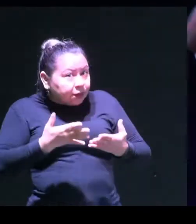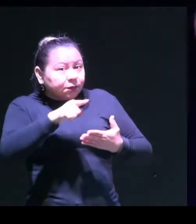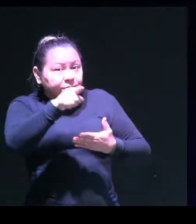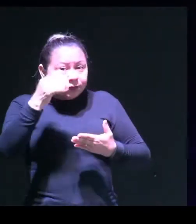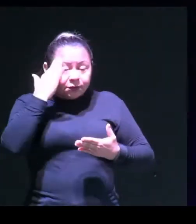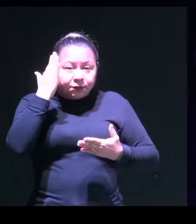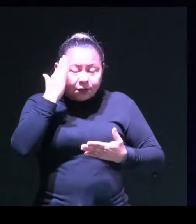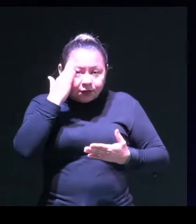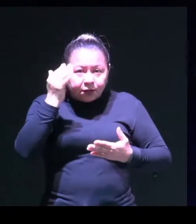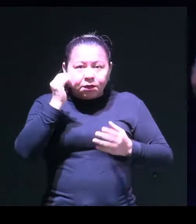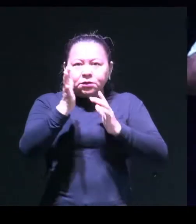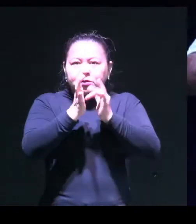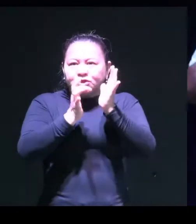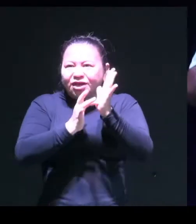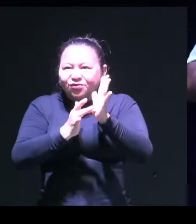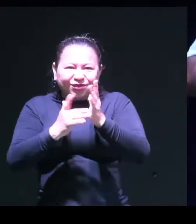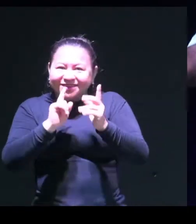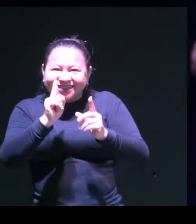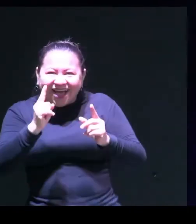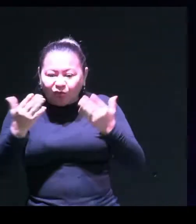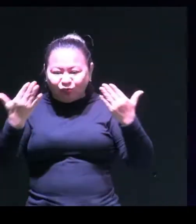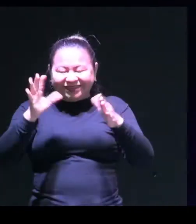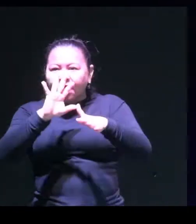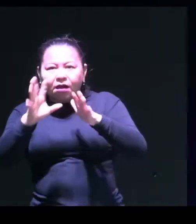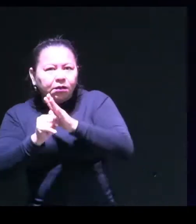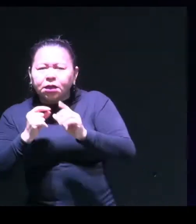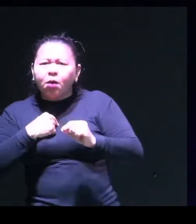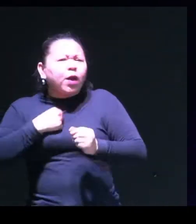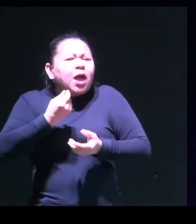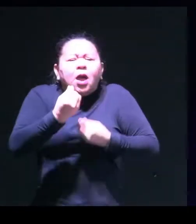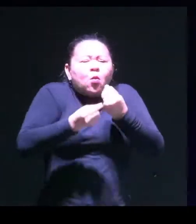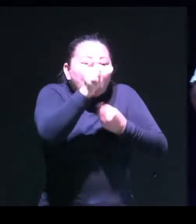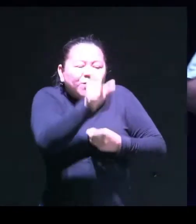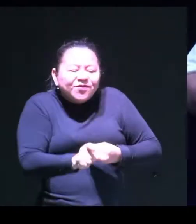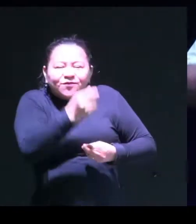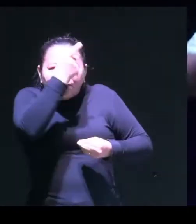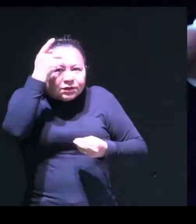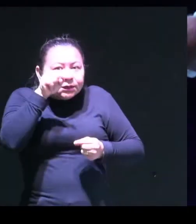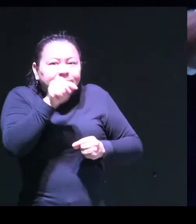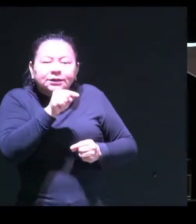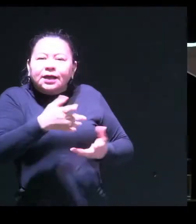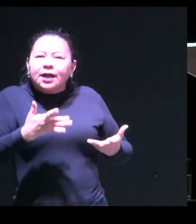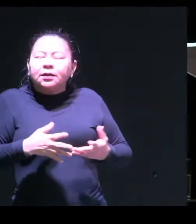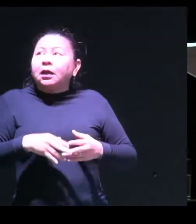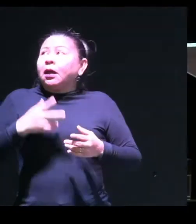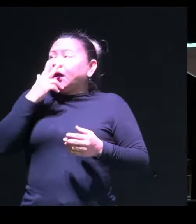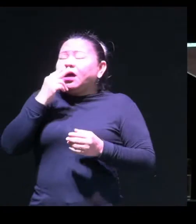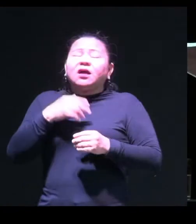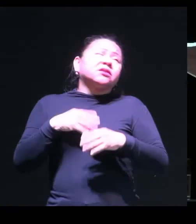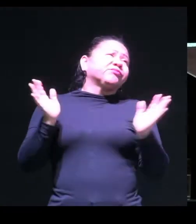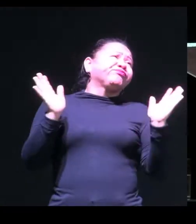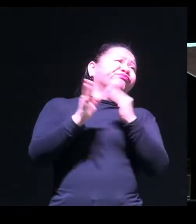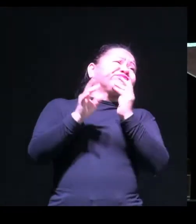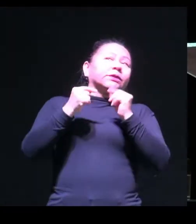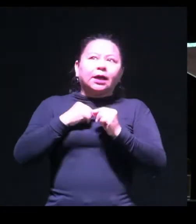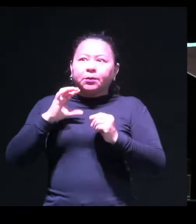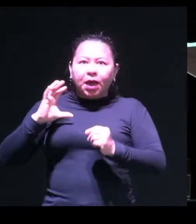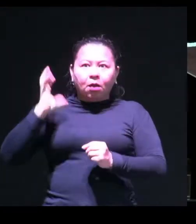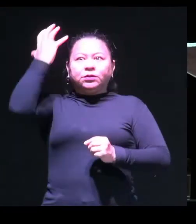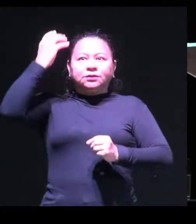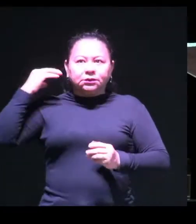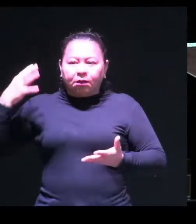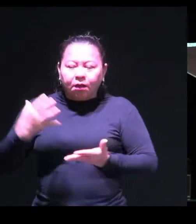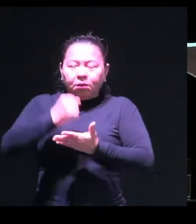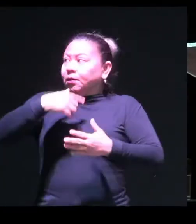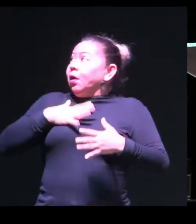está comparando Jesus com o ladrão, está comparando as ações, as atividades que vão acontecer naquele dia, que será inesperada para